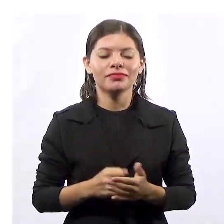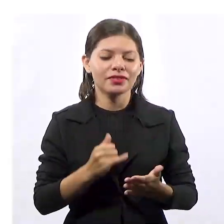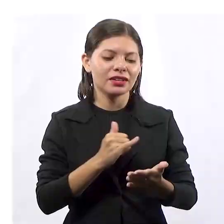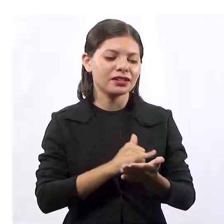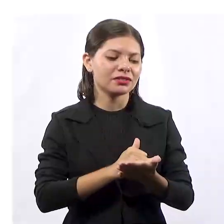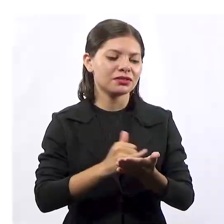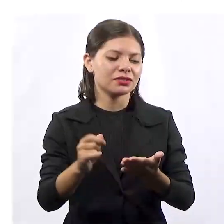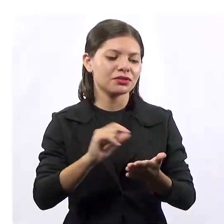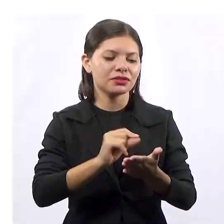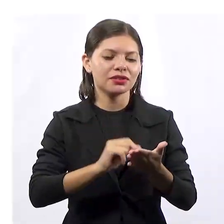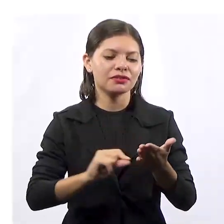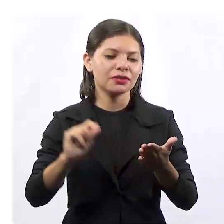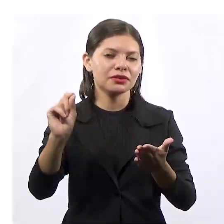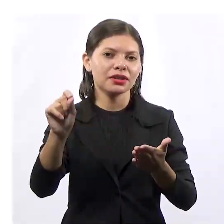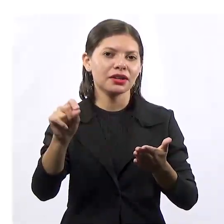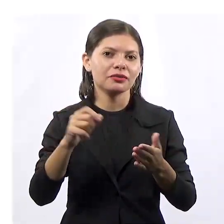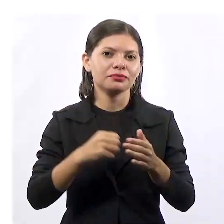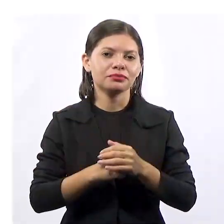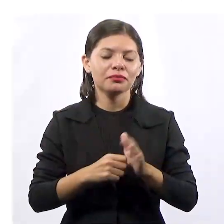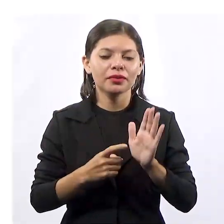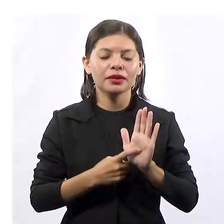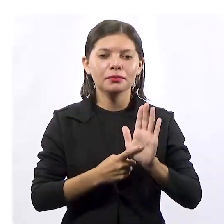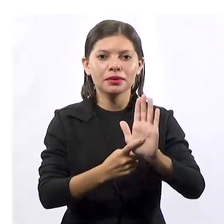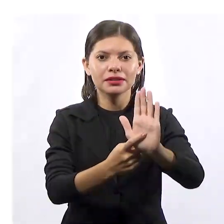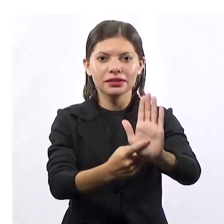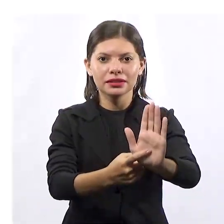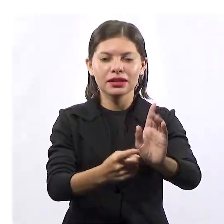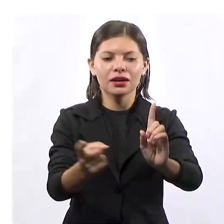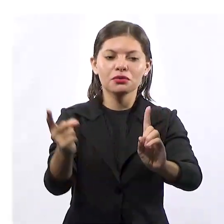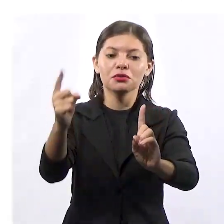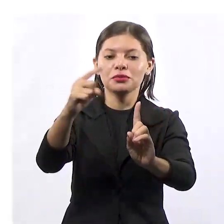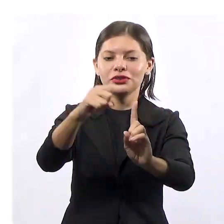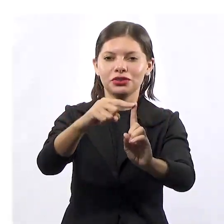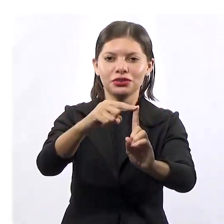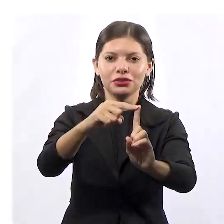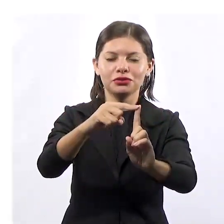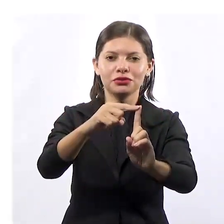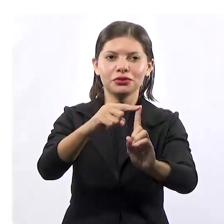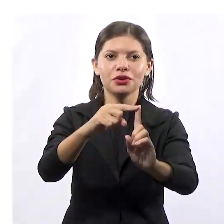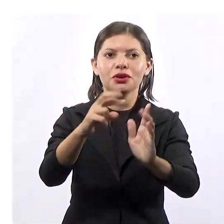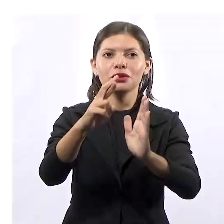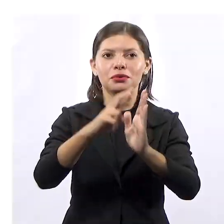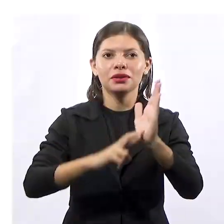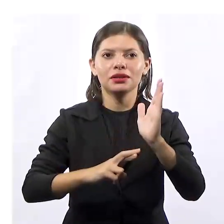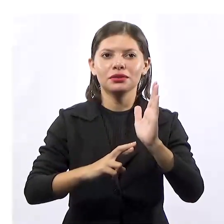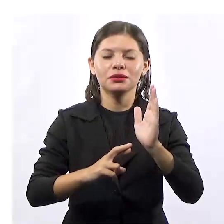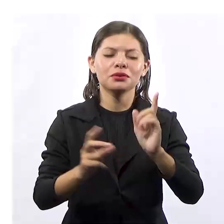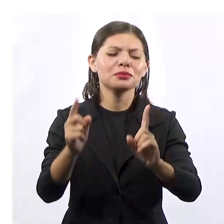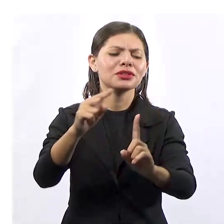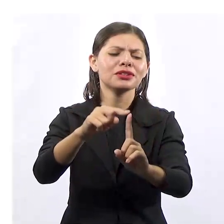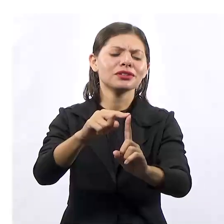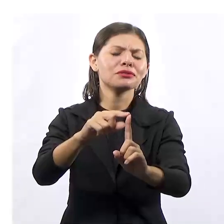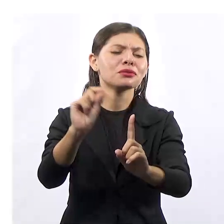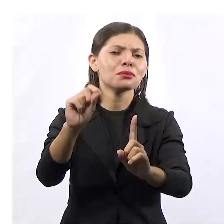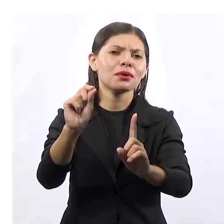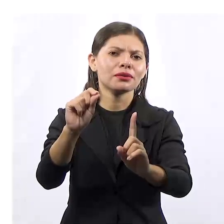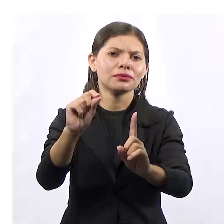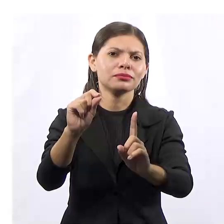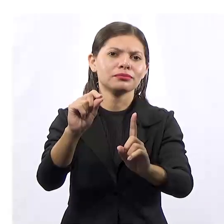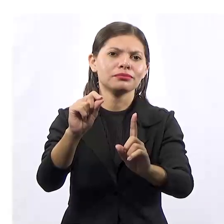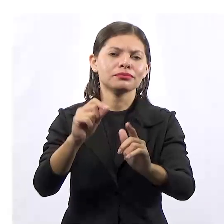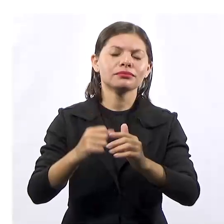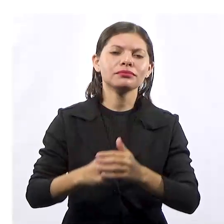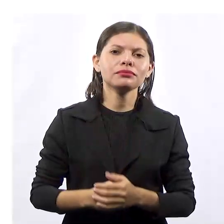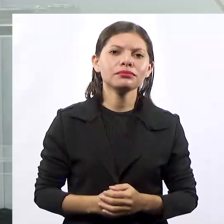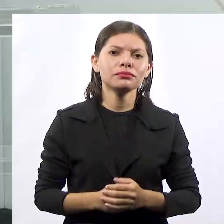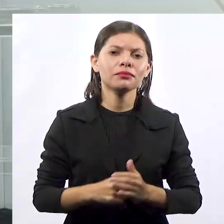introdução? Na introdução, vocês têm que apresentar o objetivo do relatório. Então, veja bem, qual é o objetivo deste relatório,